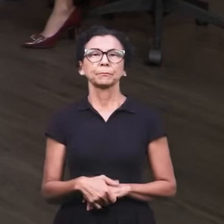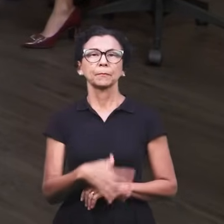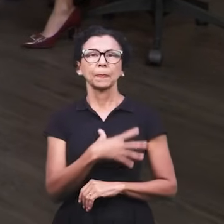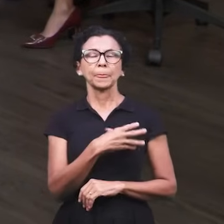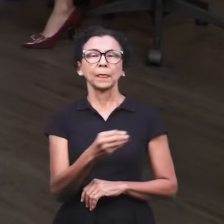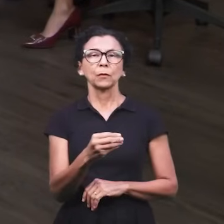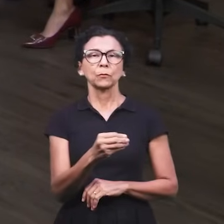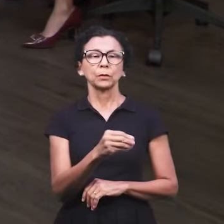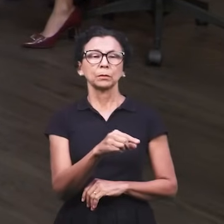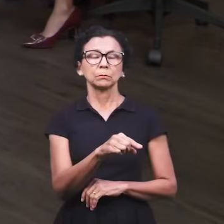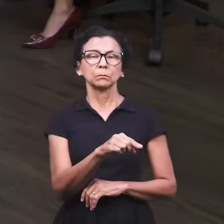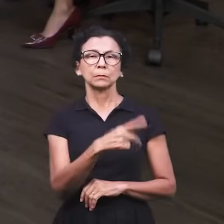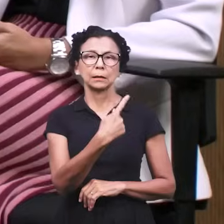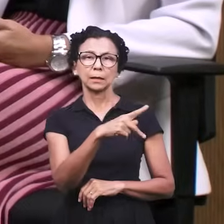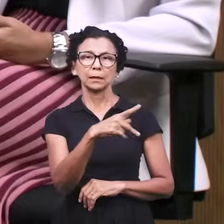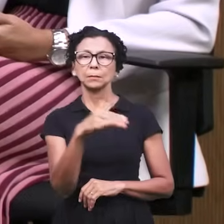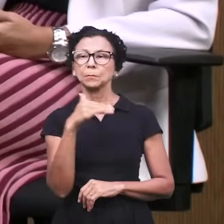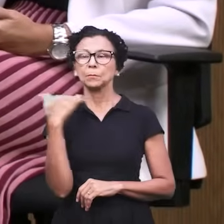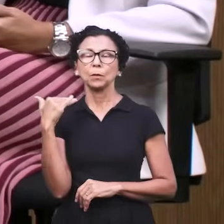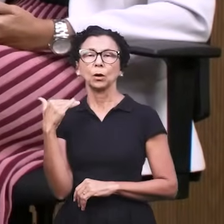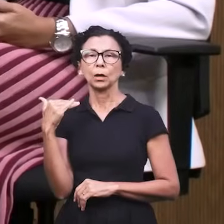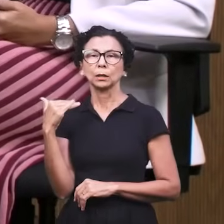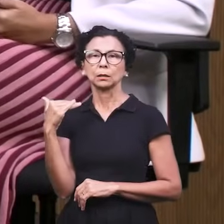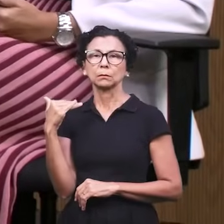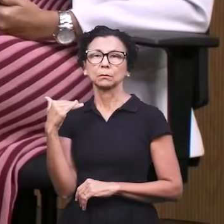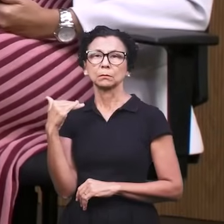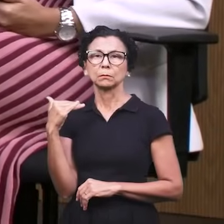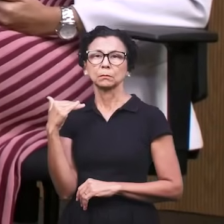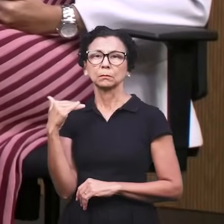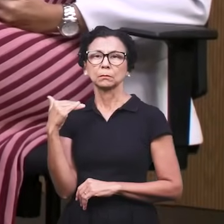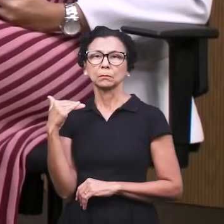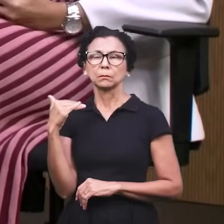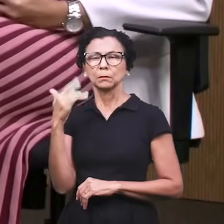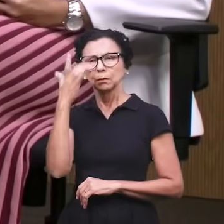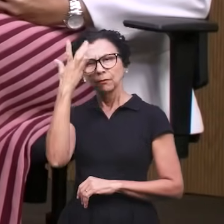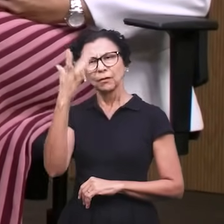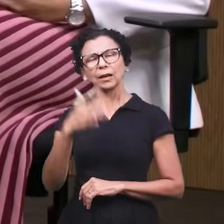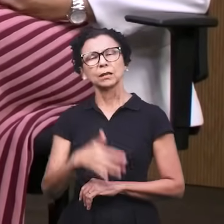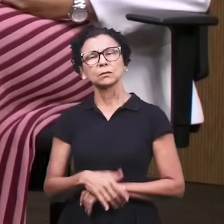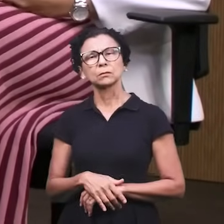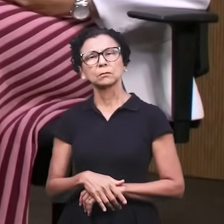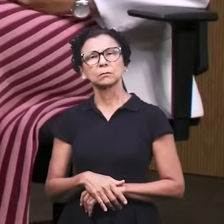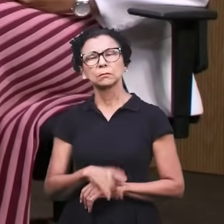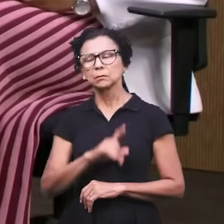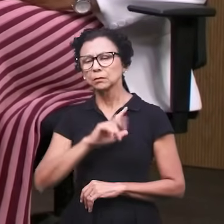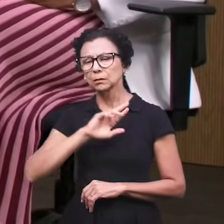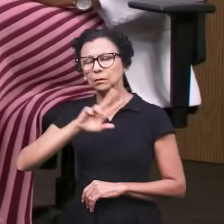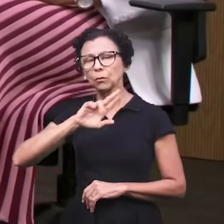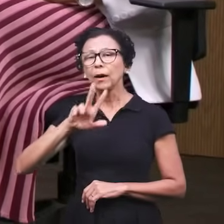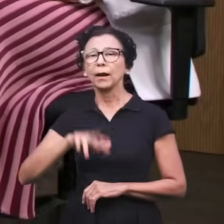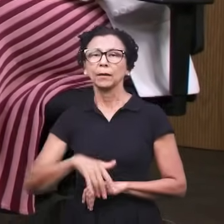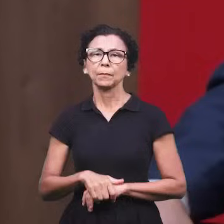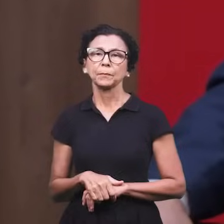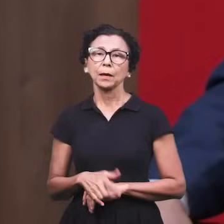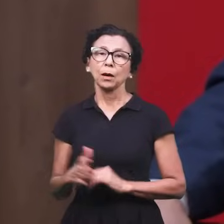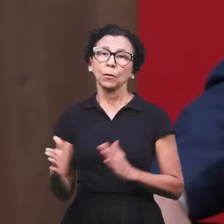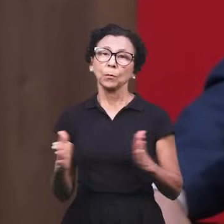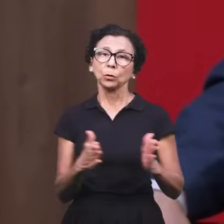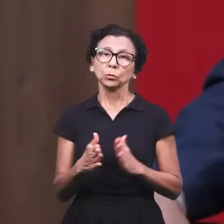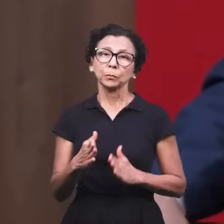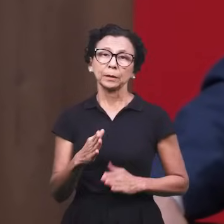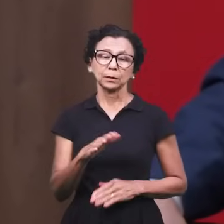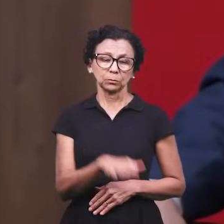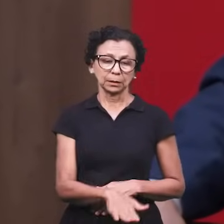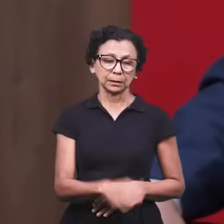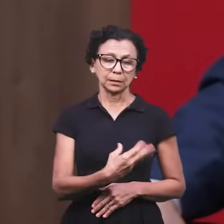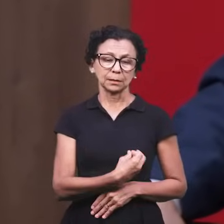É um servo de Deus. É fácil? Não, ninguém entendeu nada. Enquanto a criança vivia, você não